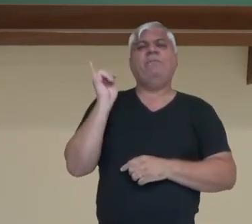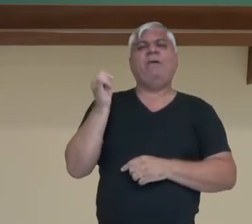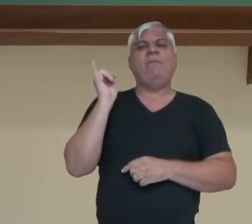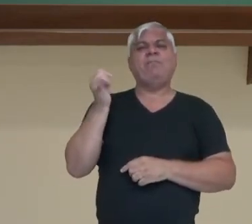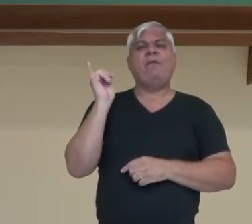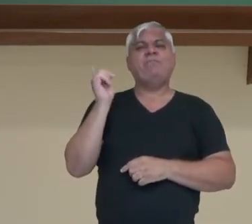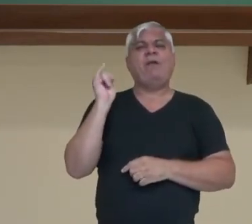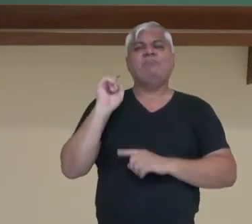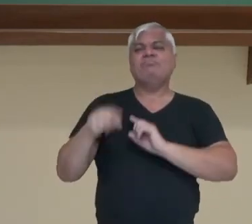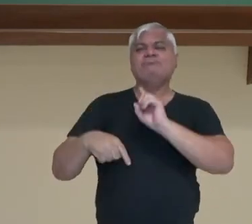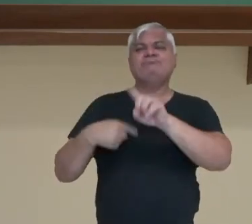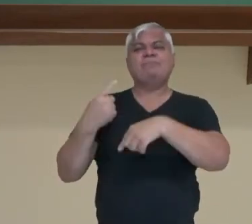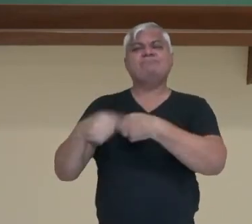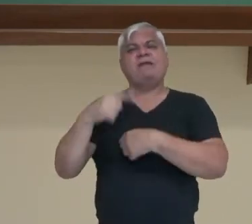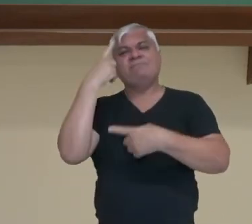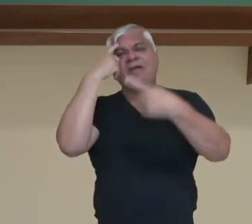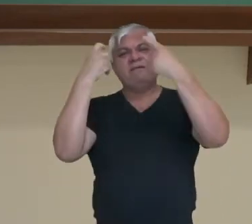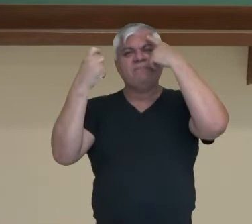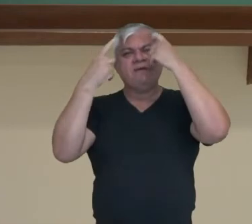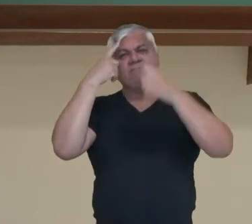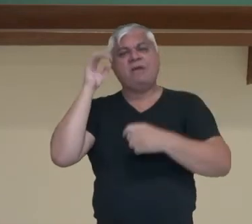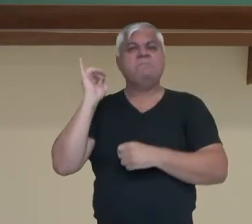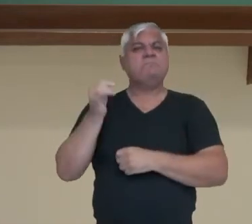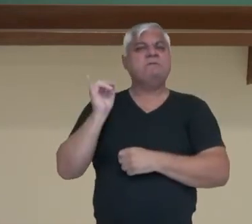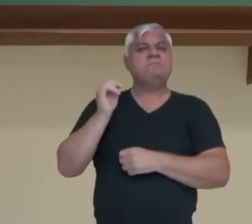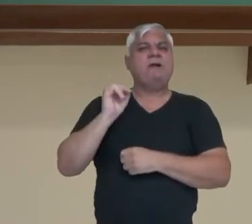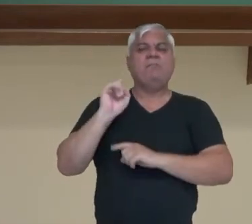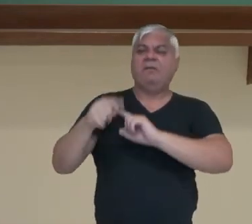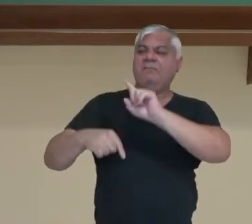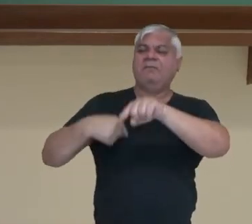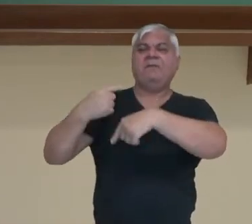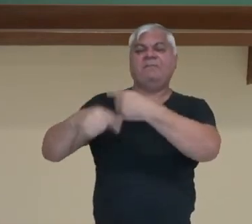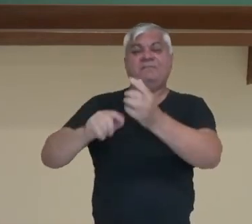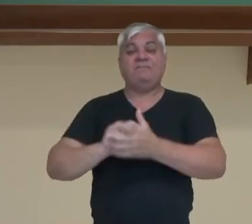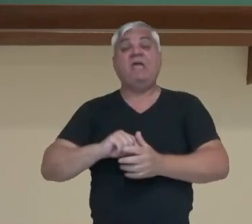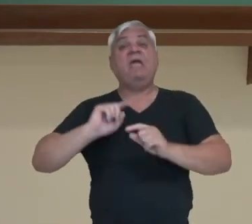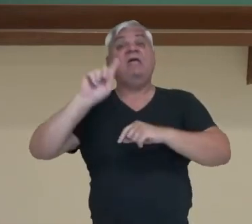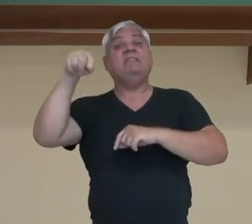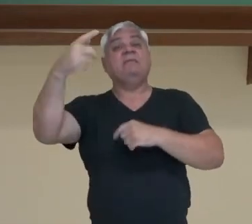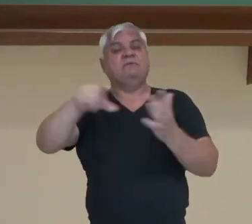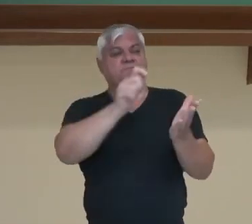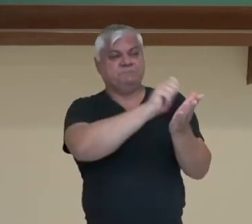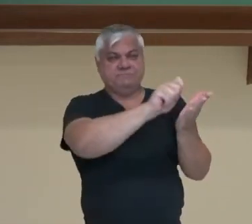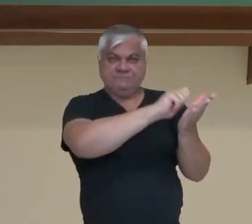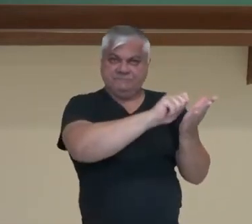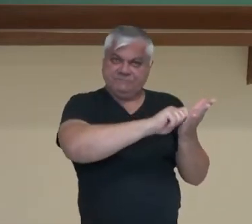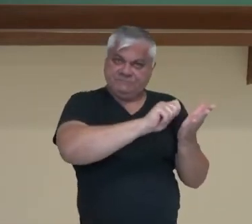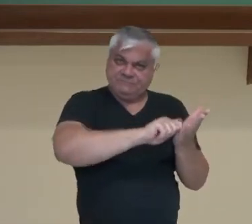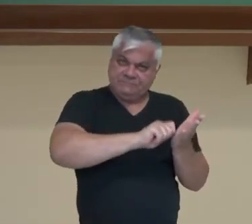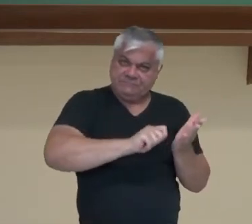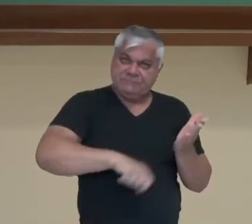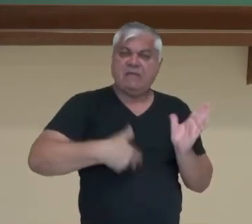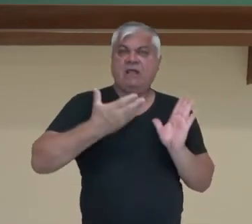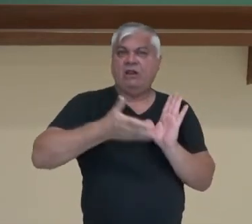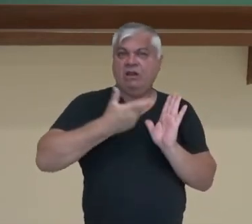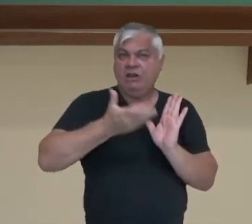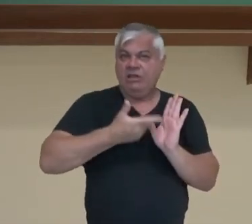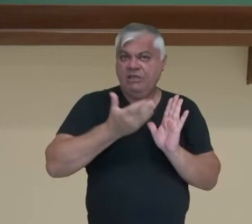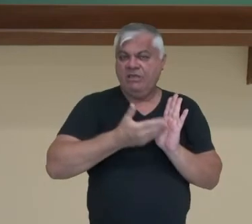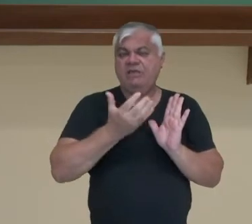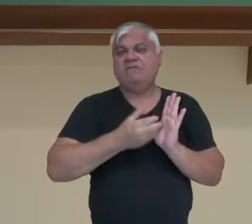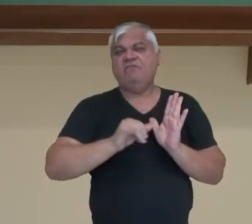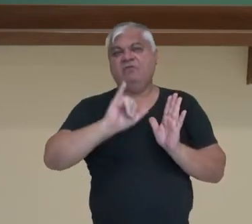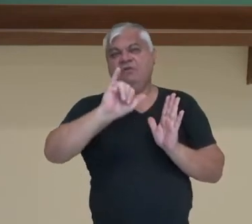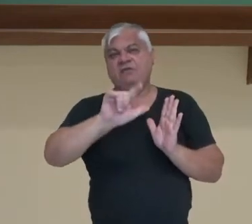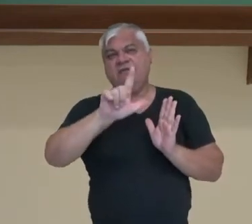orais, histórias que depois passam a ser escritas, né? Inclusive livros como Ilíada e Odisseia,